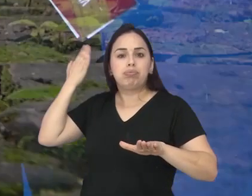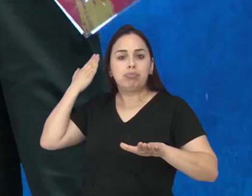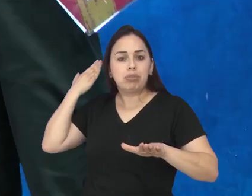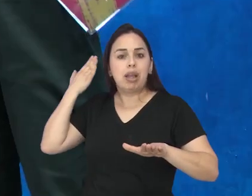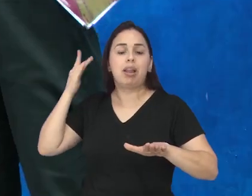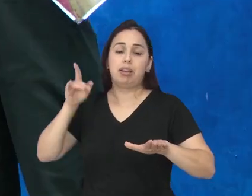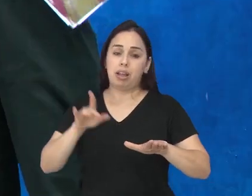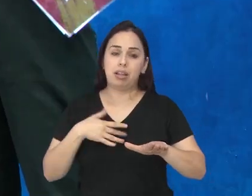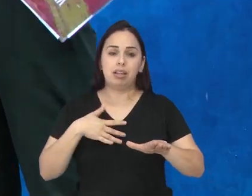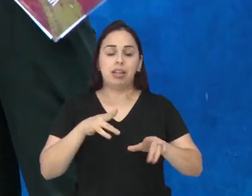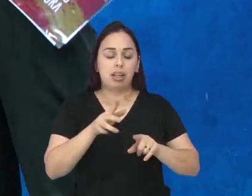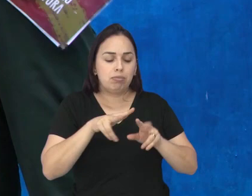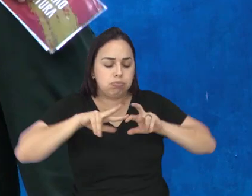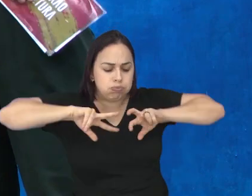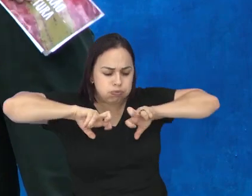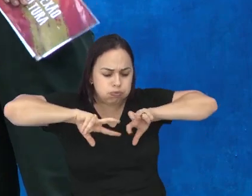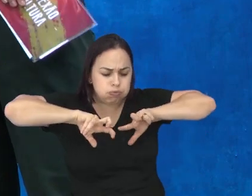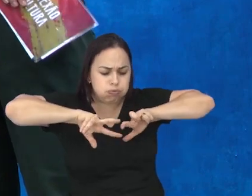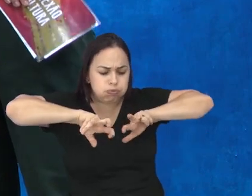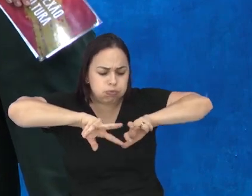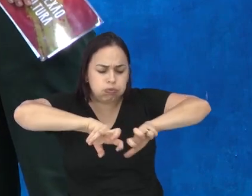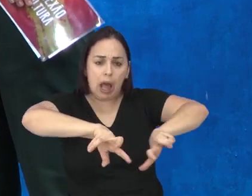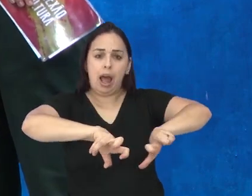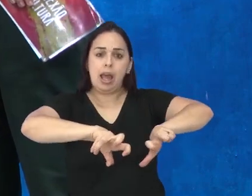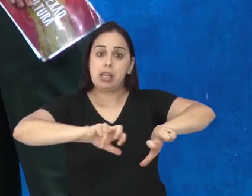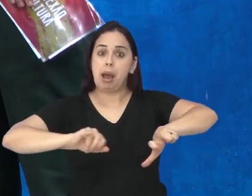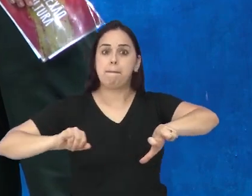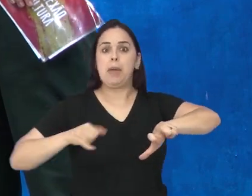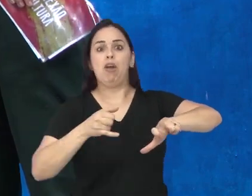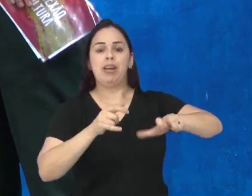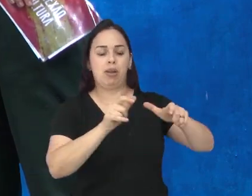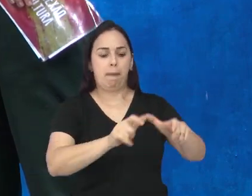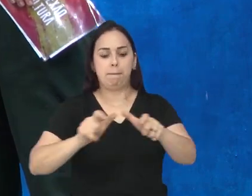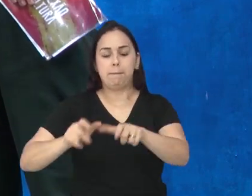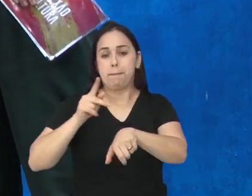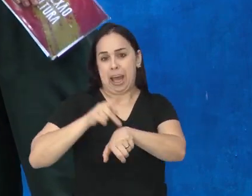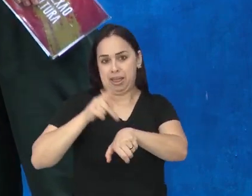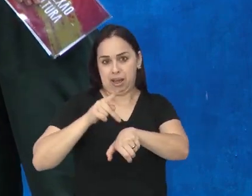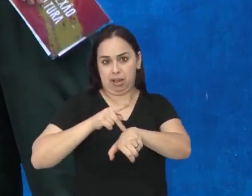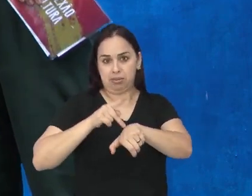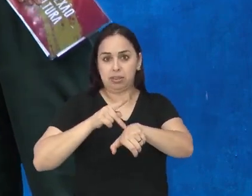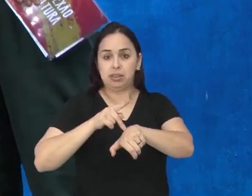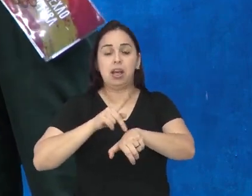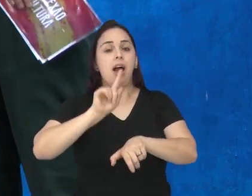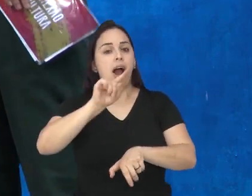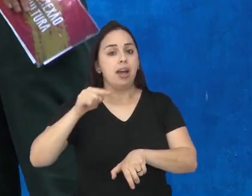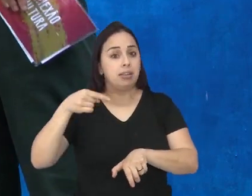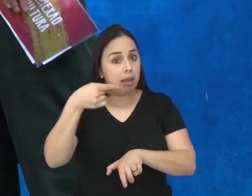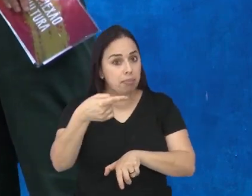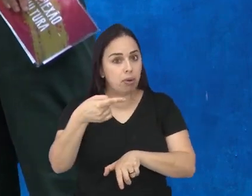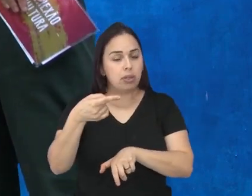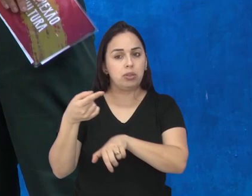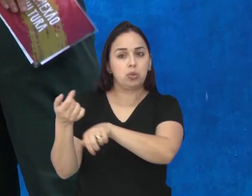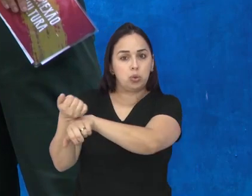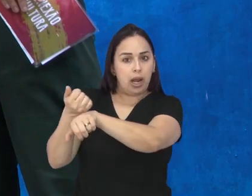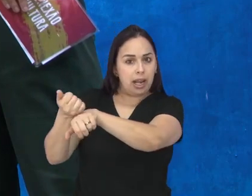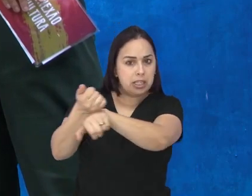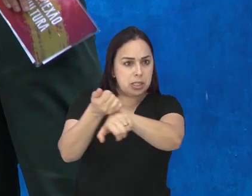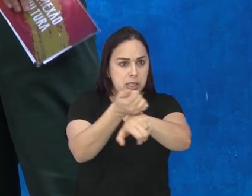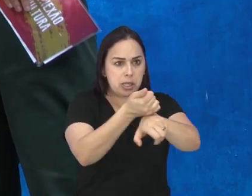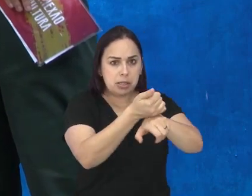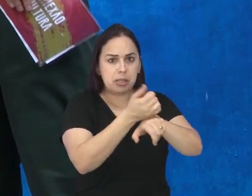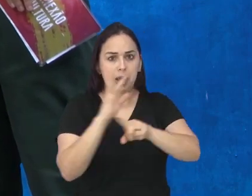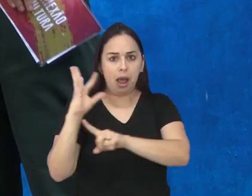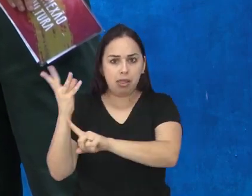que foi revirado a terra e foram aproveitados. Depois, os artistas aqui do entorno,